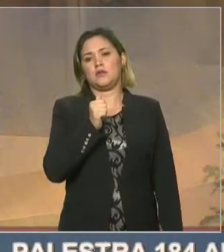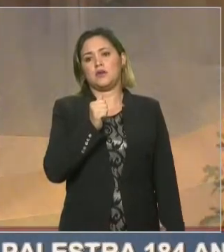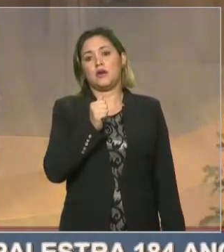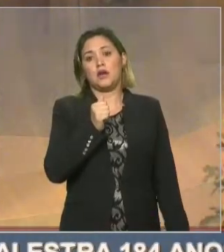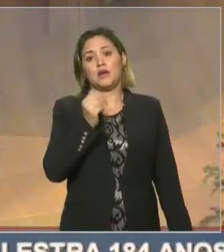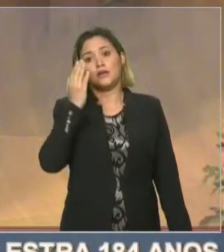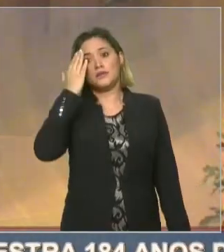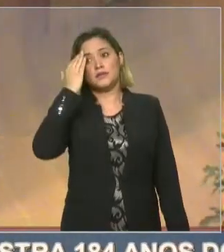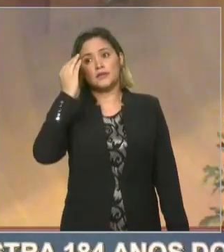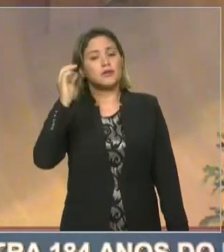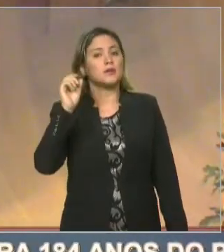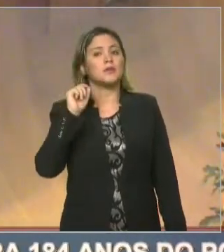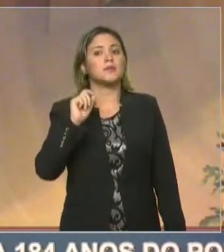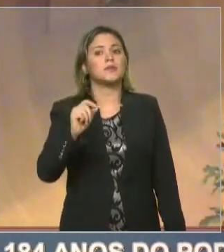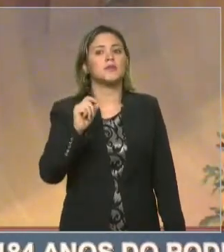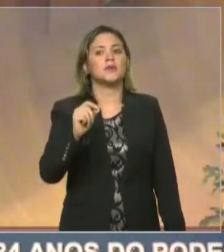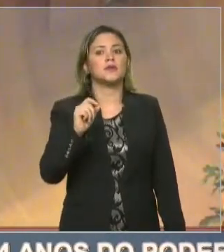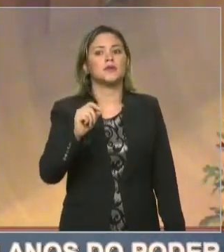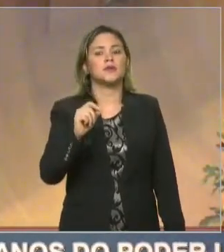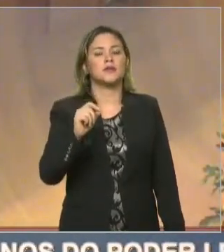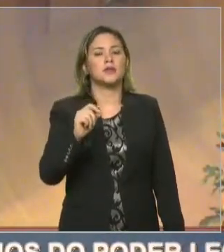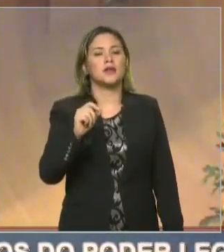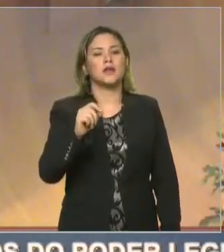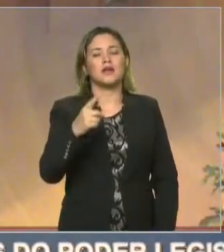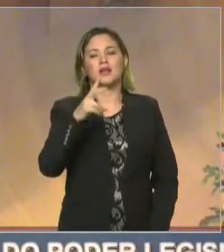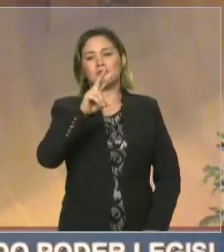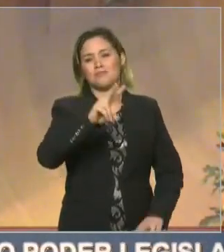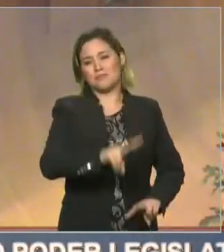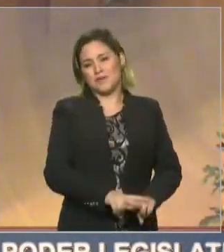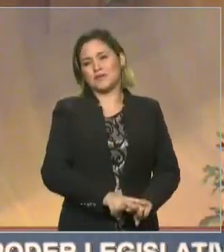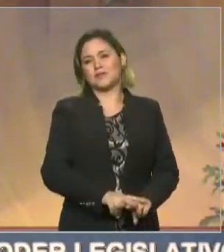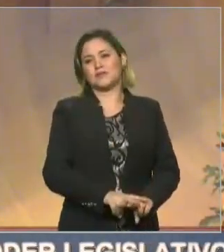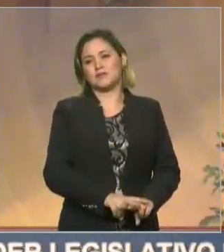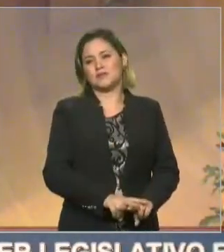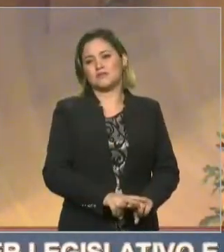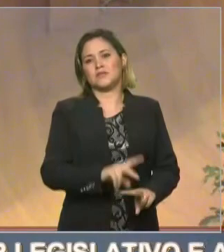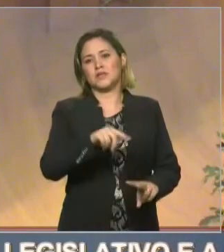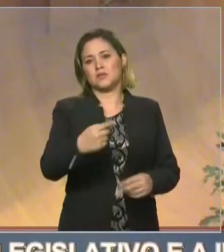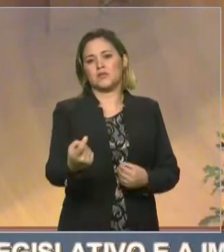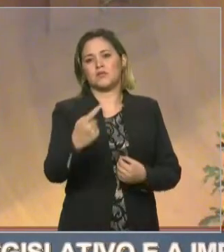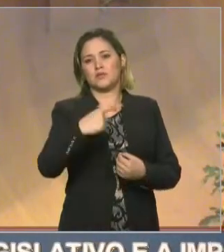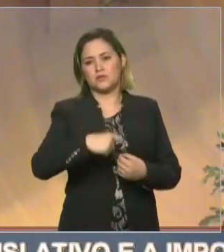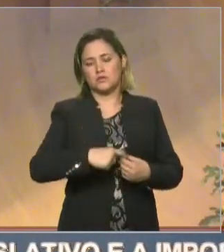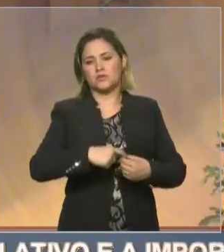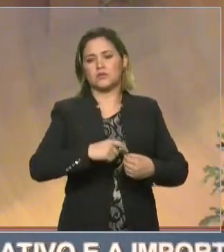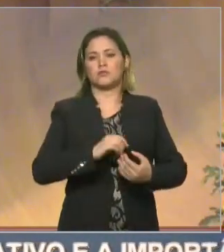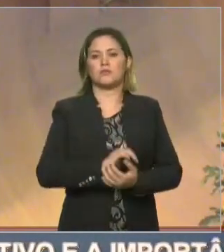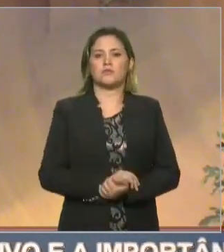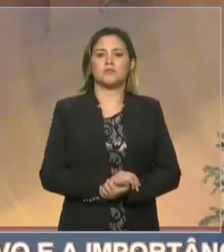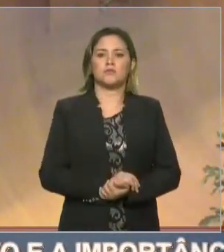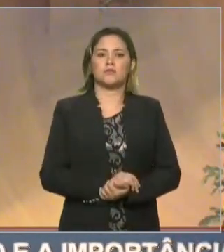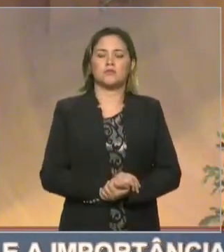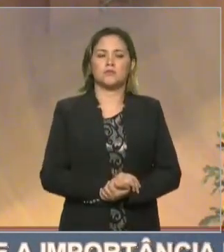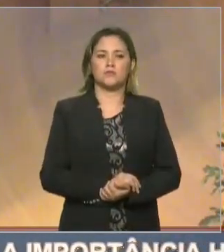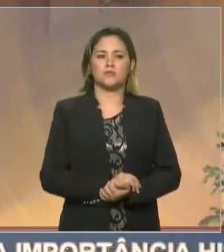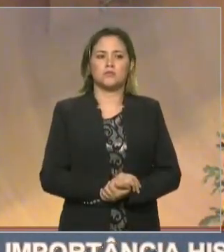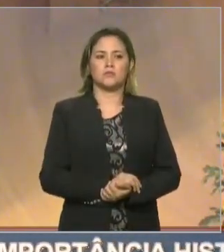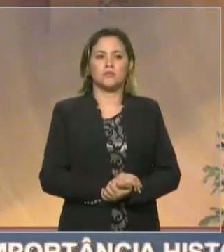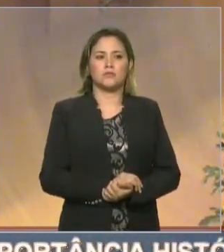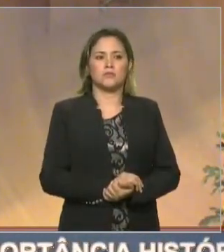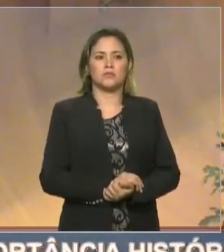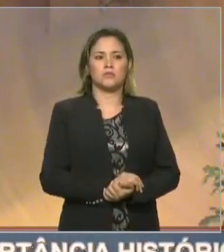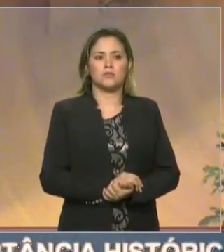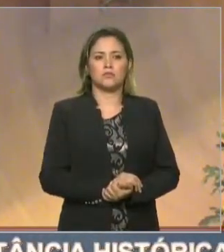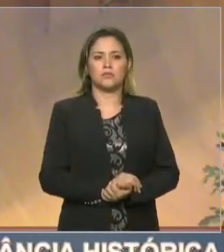tinha voltado como tinha acobardado. Ele disse: choraste da presença da morte, meu filho, não és? E voltaram